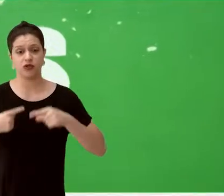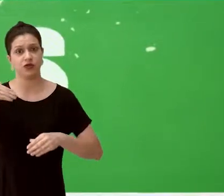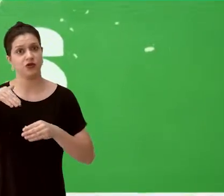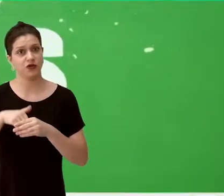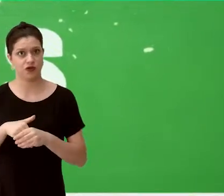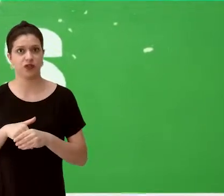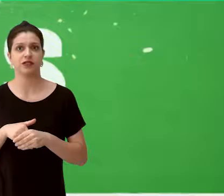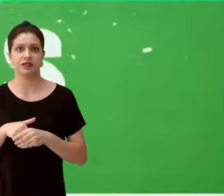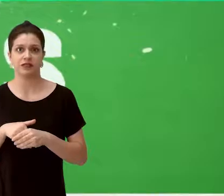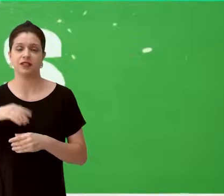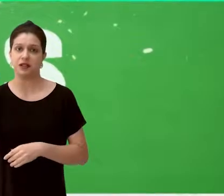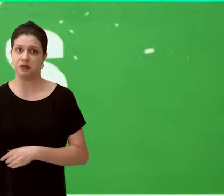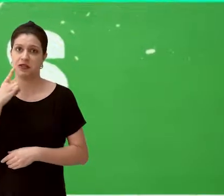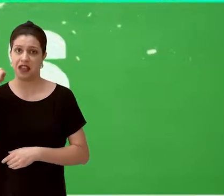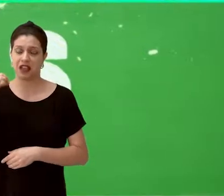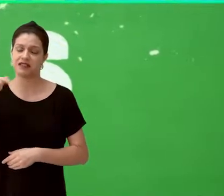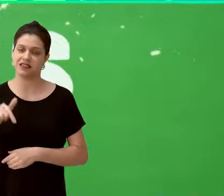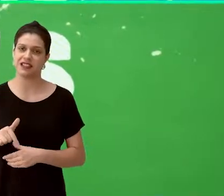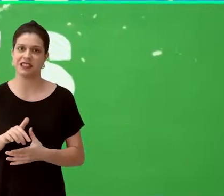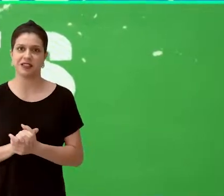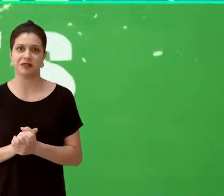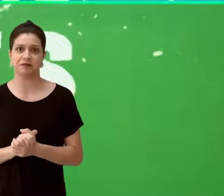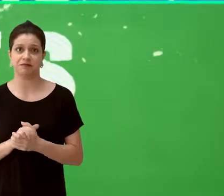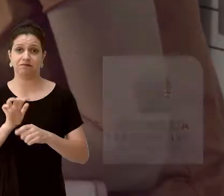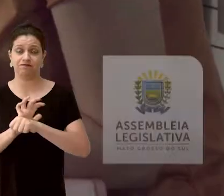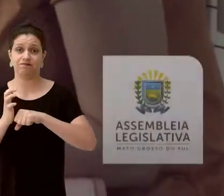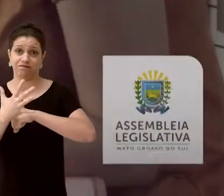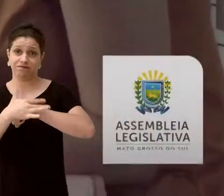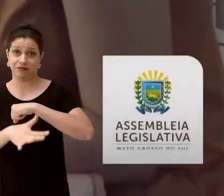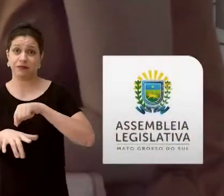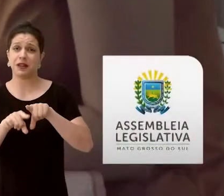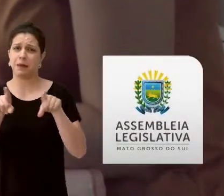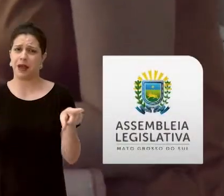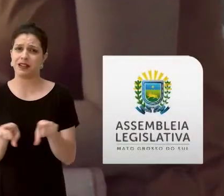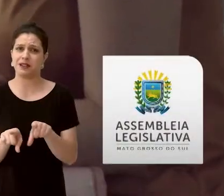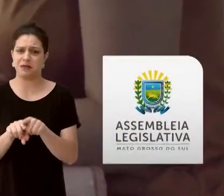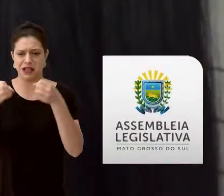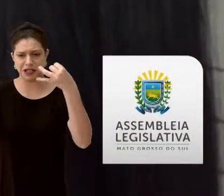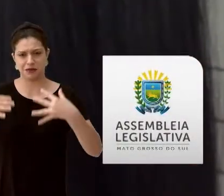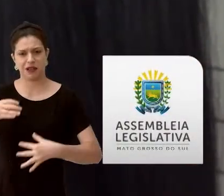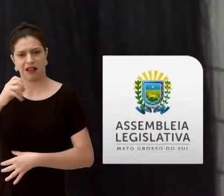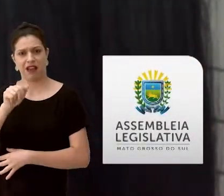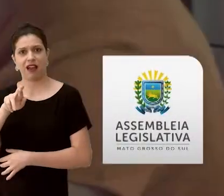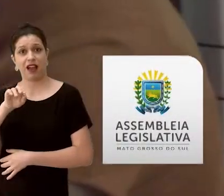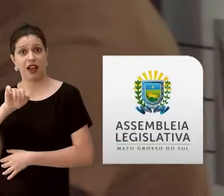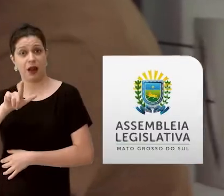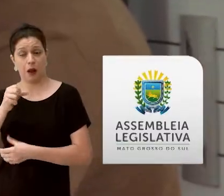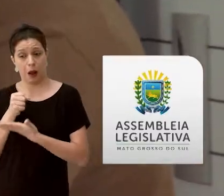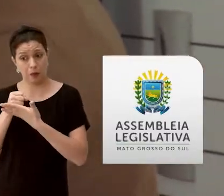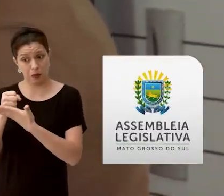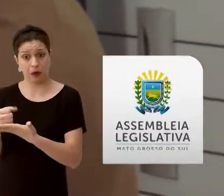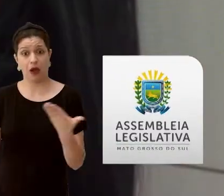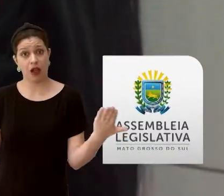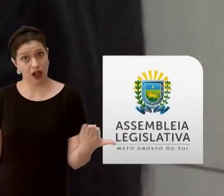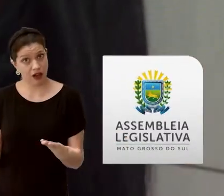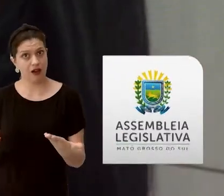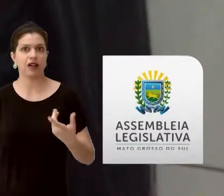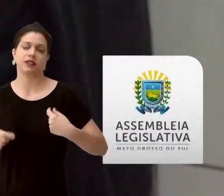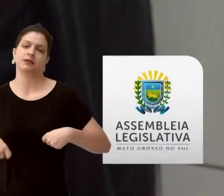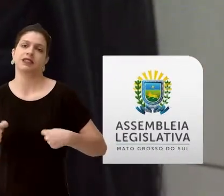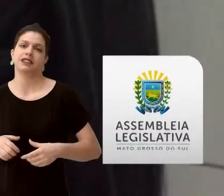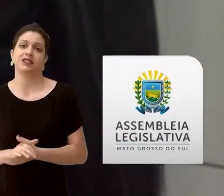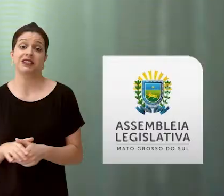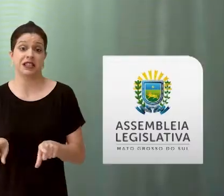proposições discutidos e votados pelos deputados em meio à pandemia. Mas escolhemos falar também da Carol, que recebeu o apoio que precisava